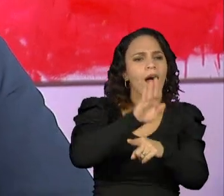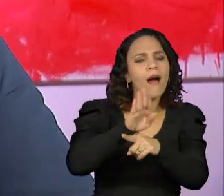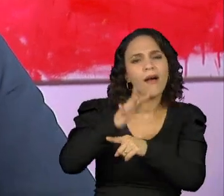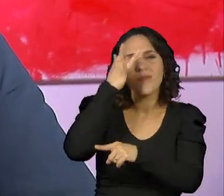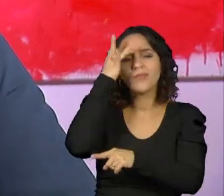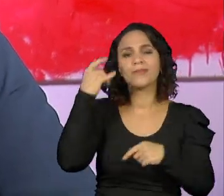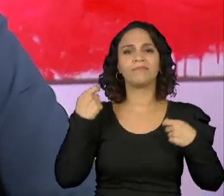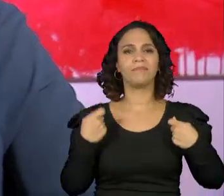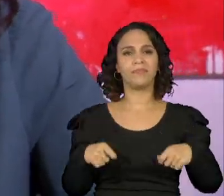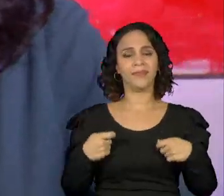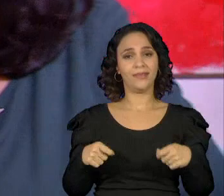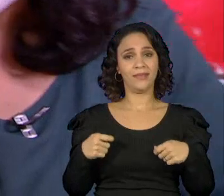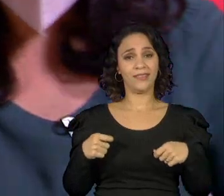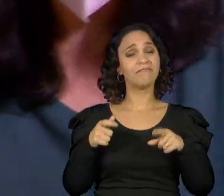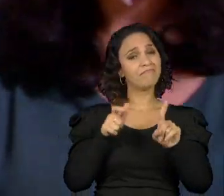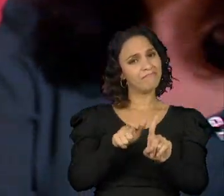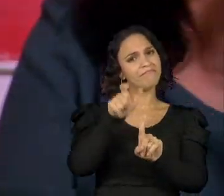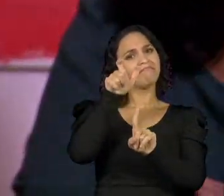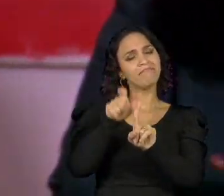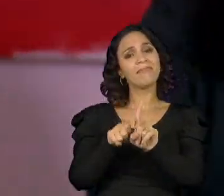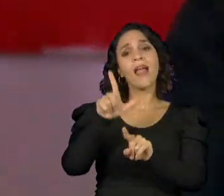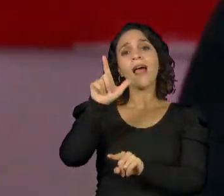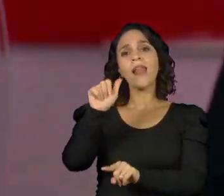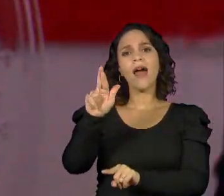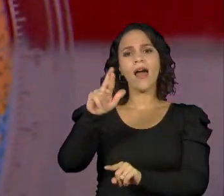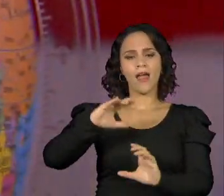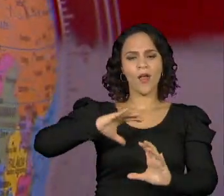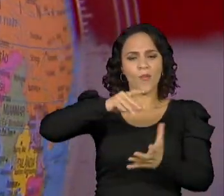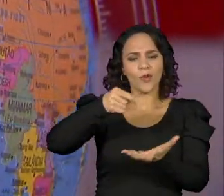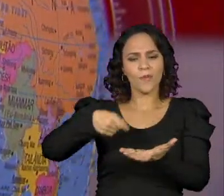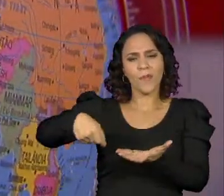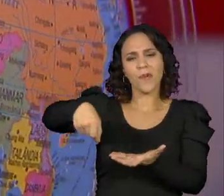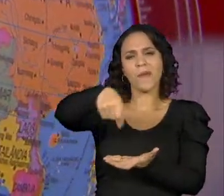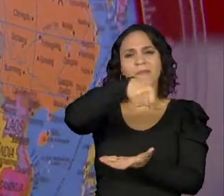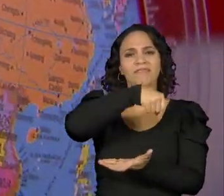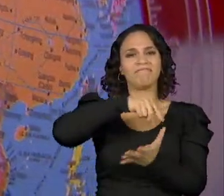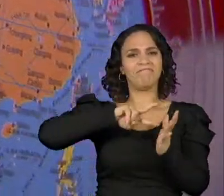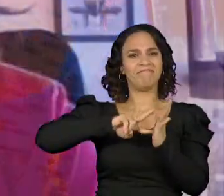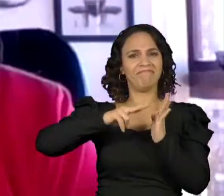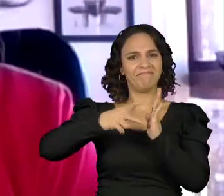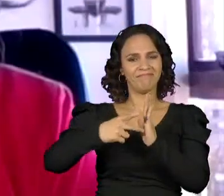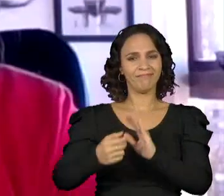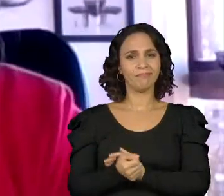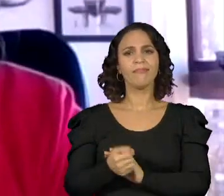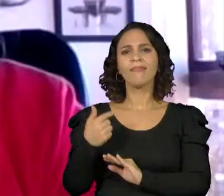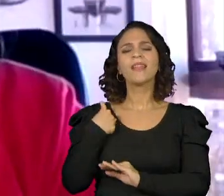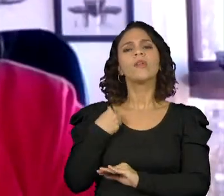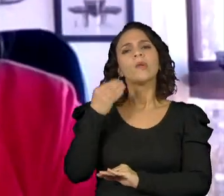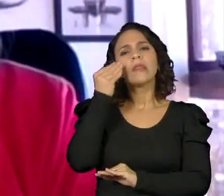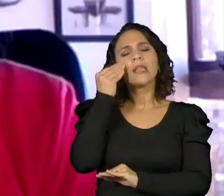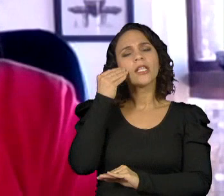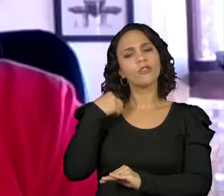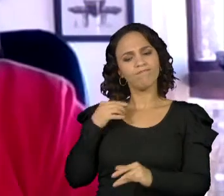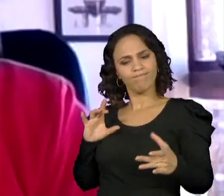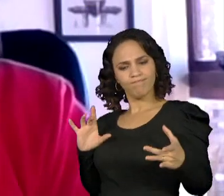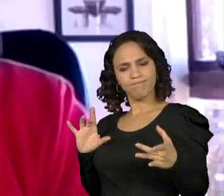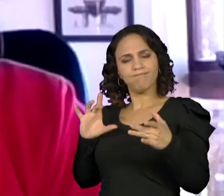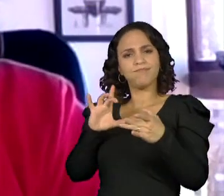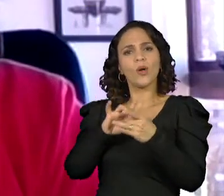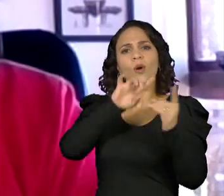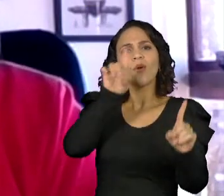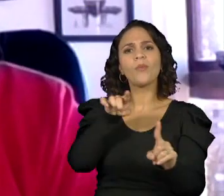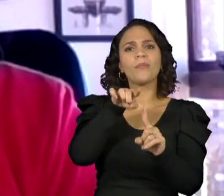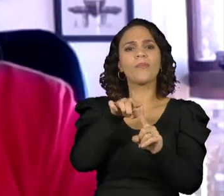precisa. Para ela, lar é o mundo inteiro. Eu tento sempre me conectar com qual que é o meu propósito